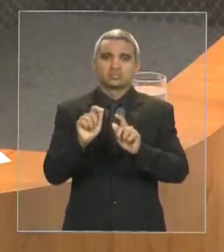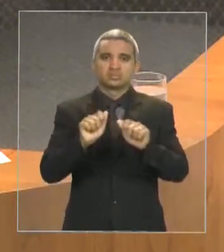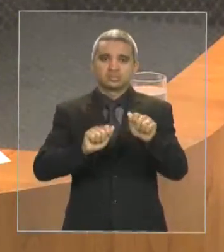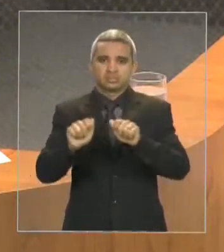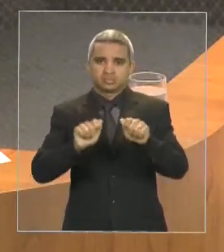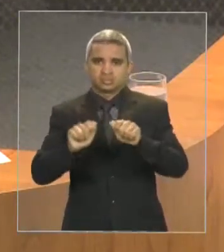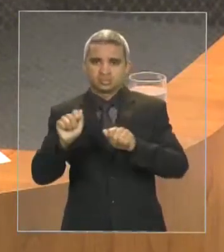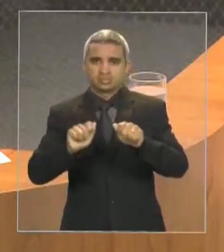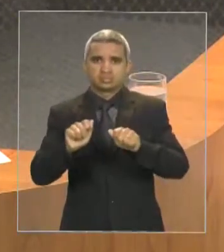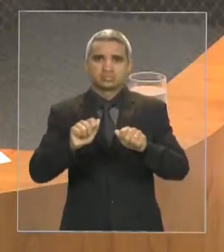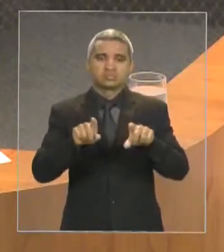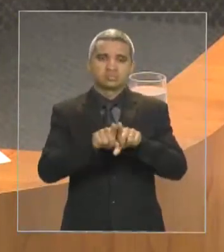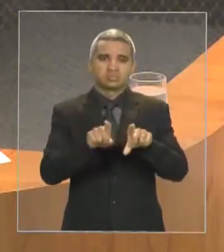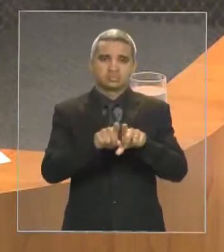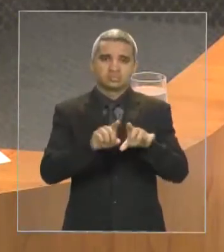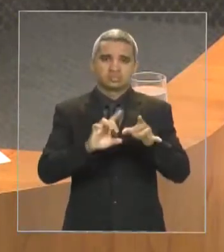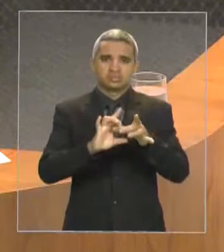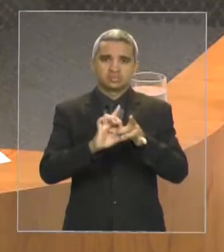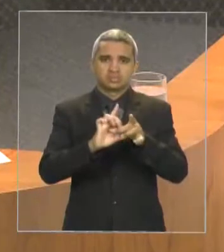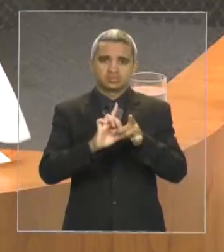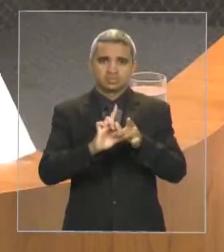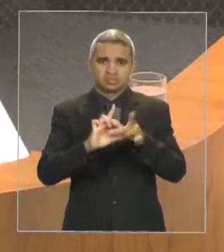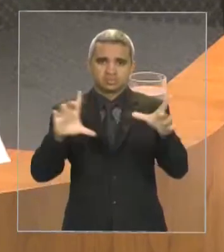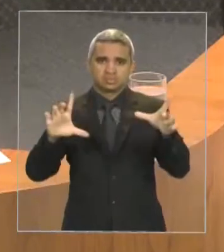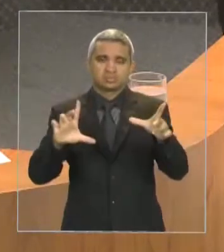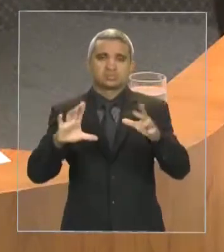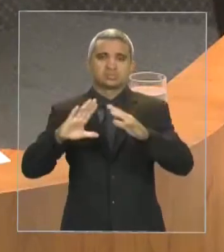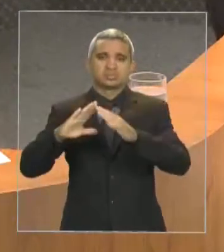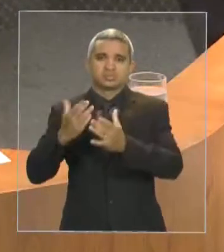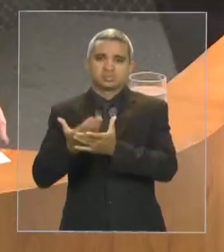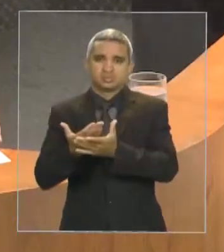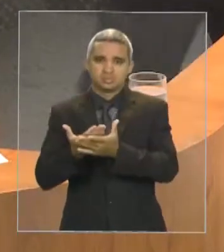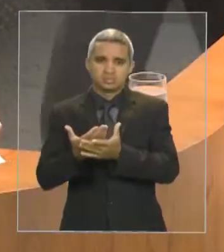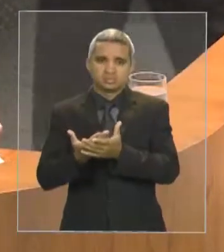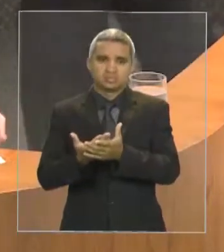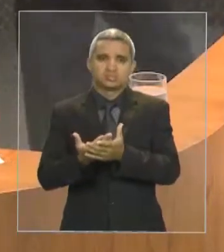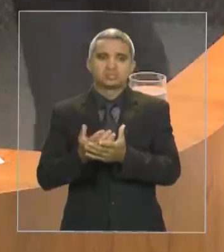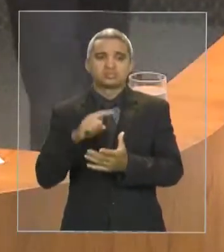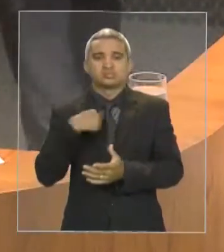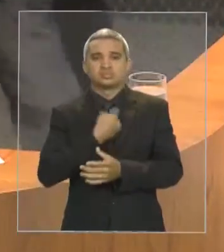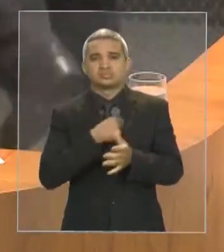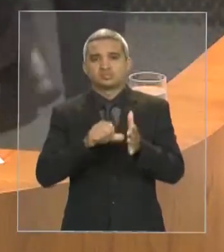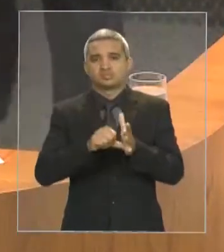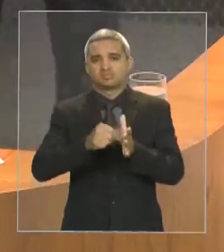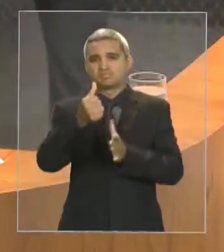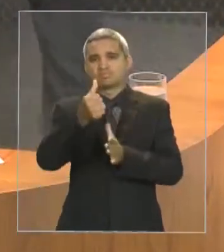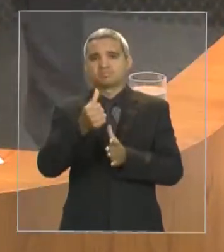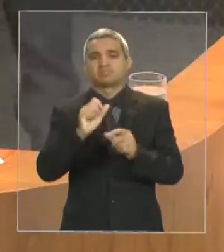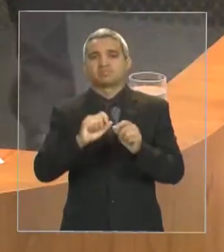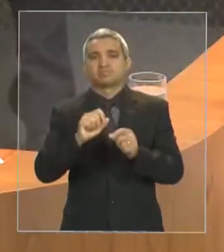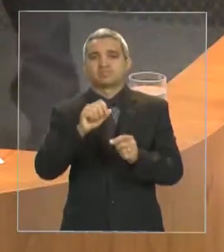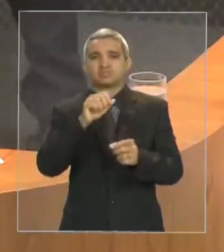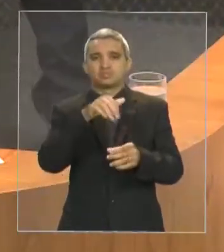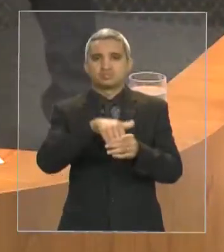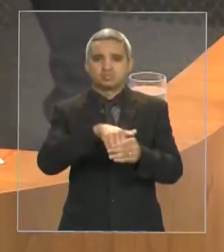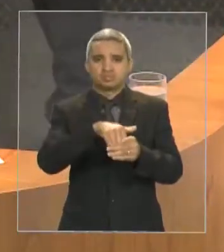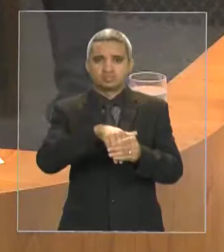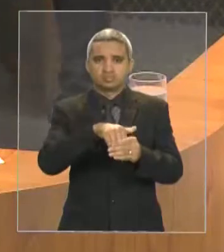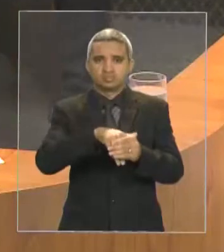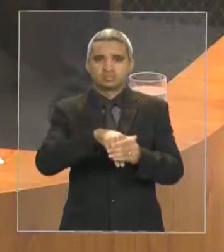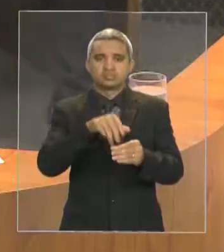escolas, como, por exemplo, tivemos a inédita ação de implementar a eleição para gestores